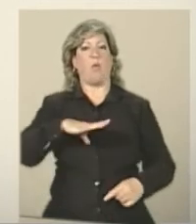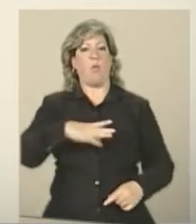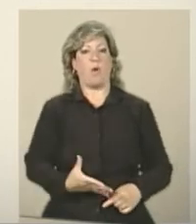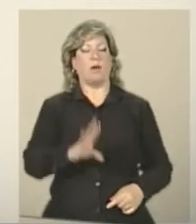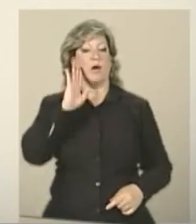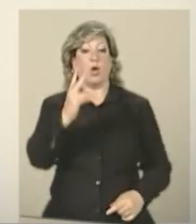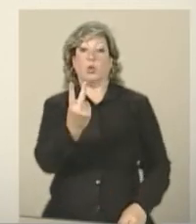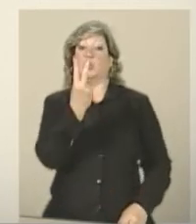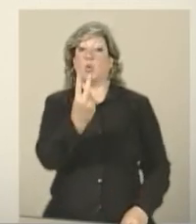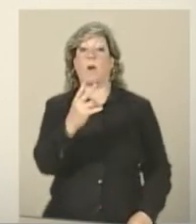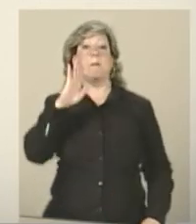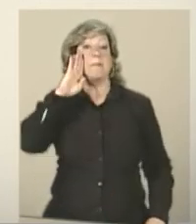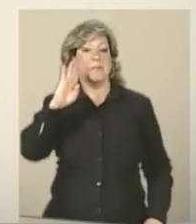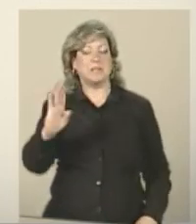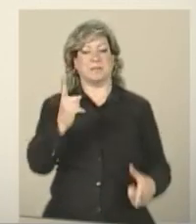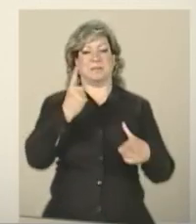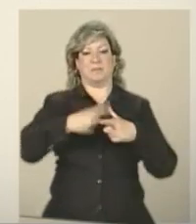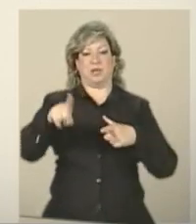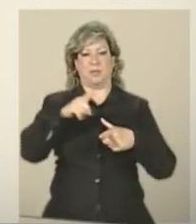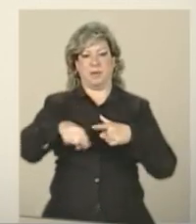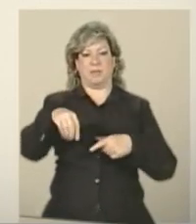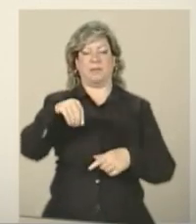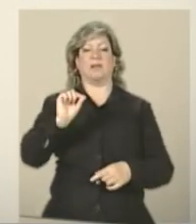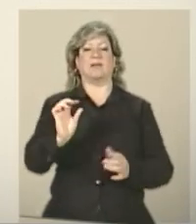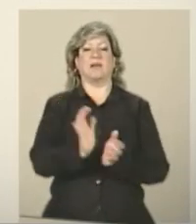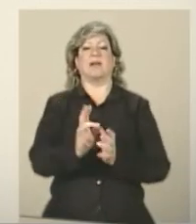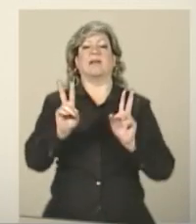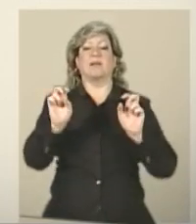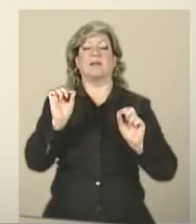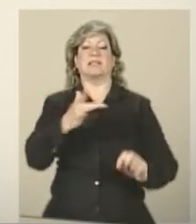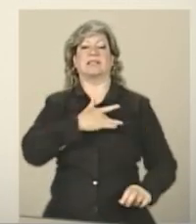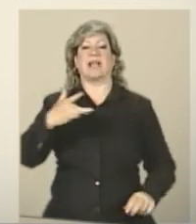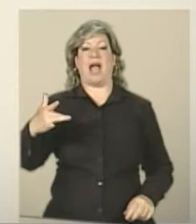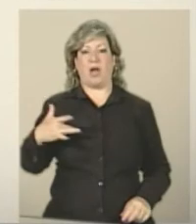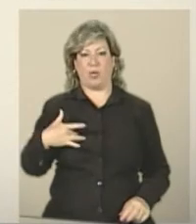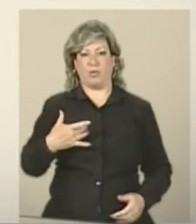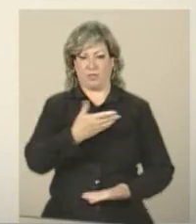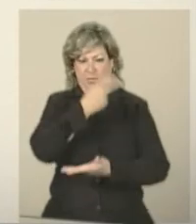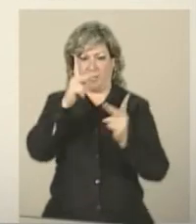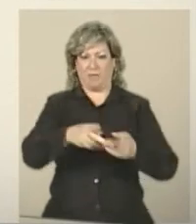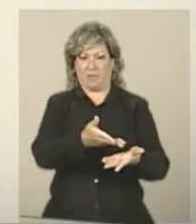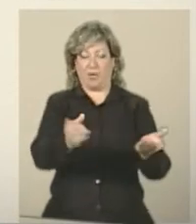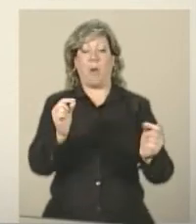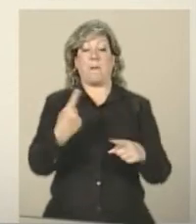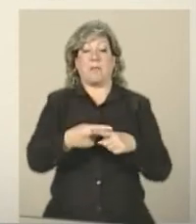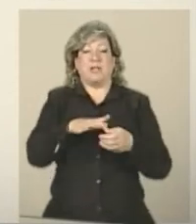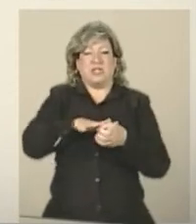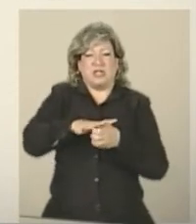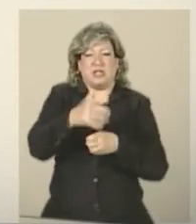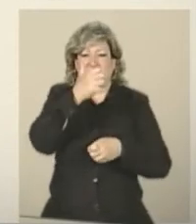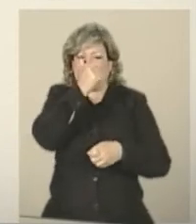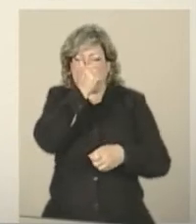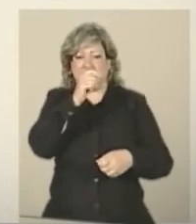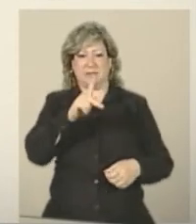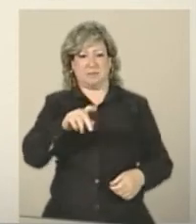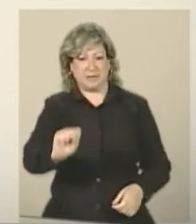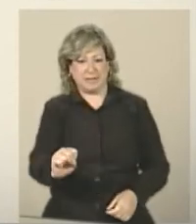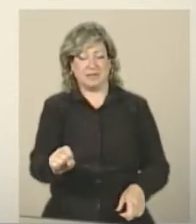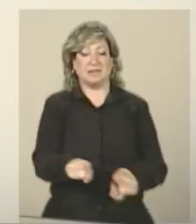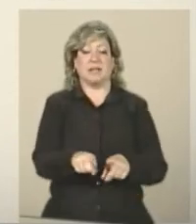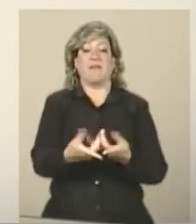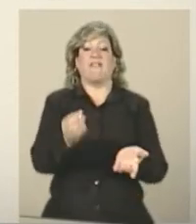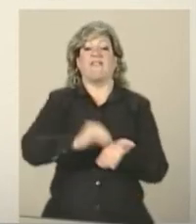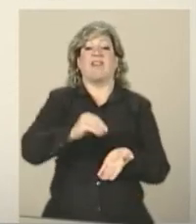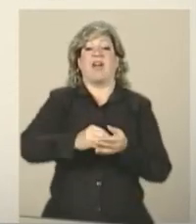dois dos principais problemas da saúde pública a superlotação nos pro os carros EA falta